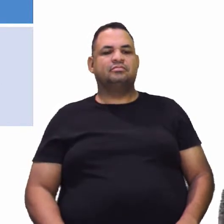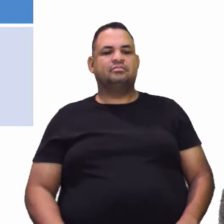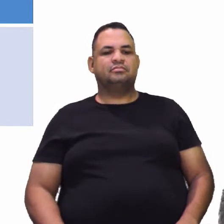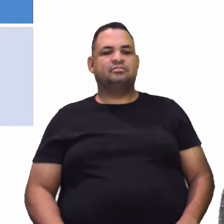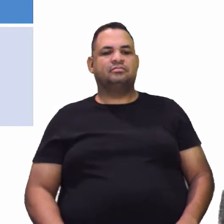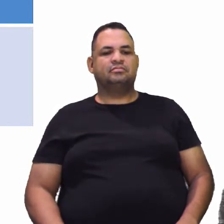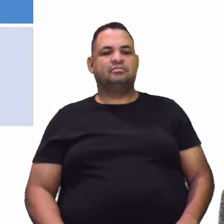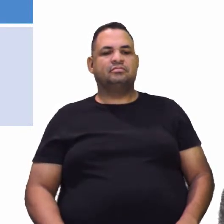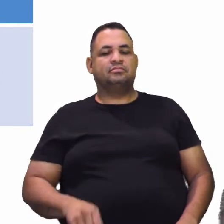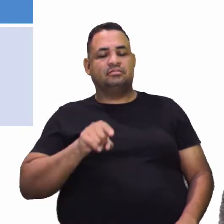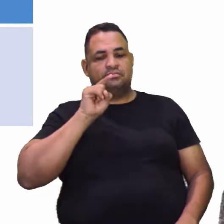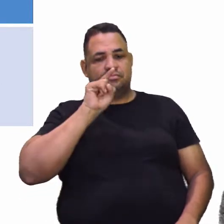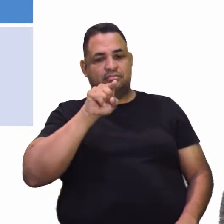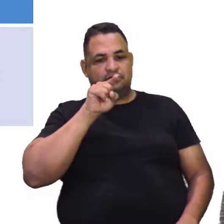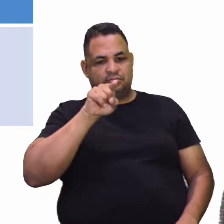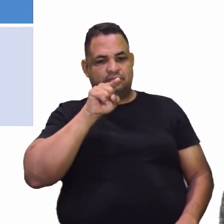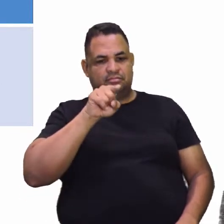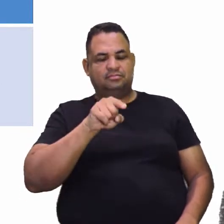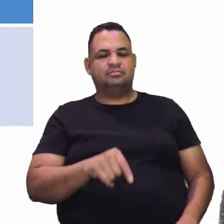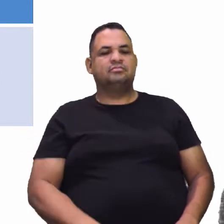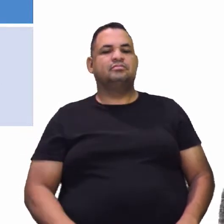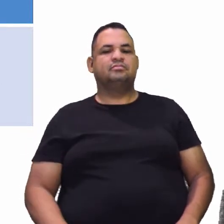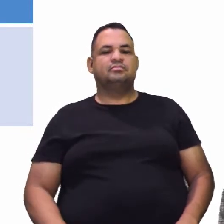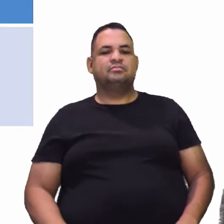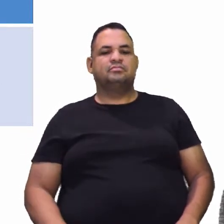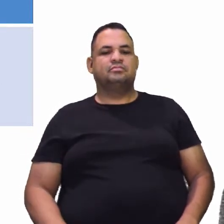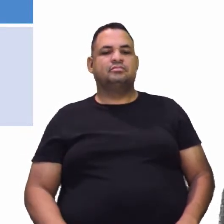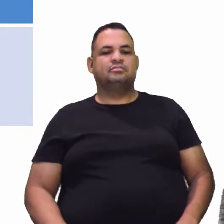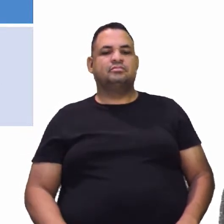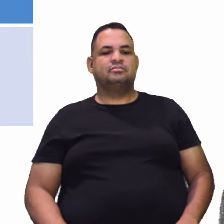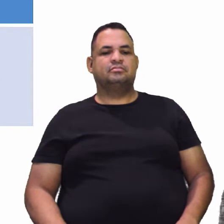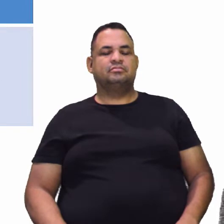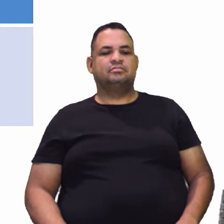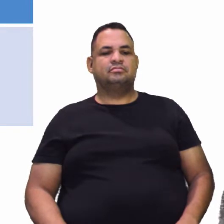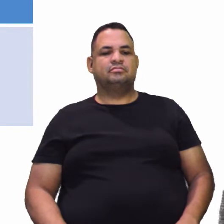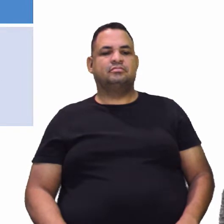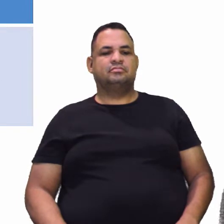I. Você, you.